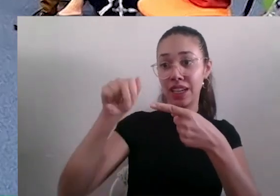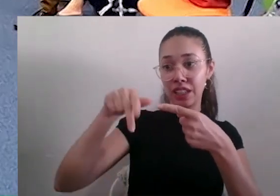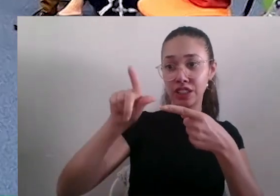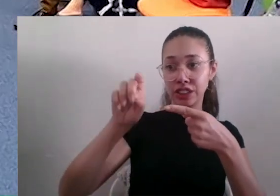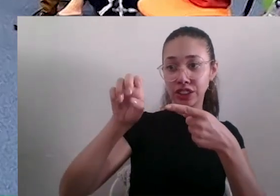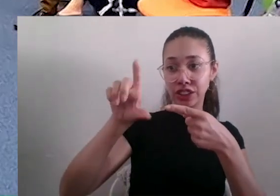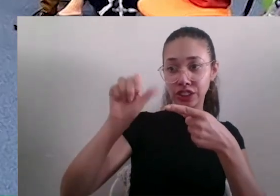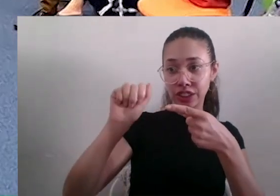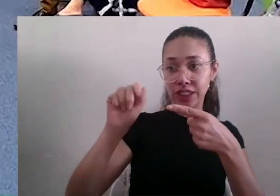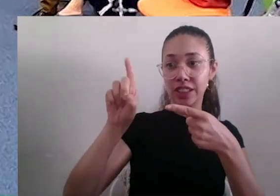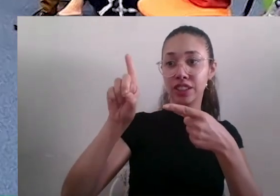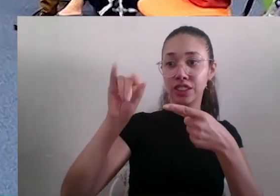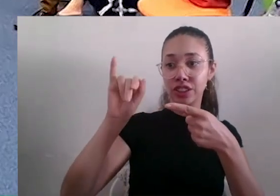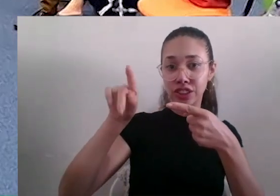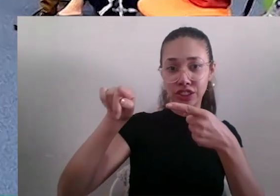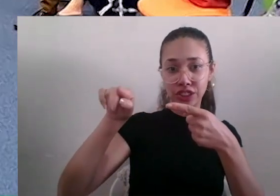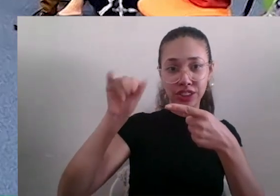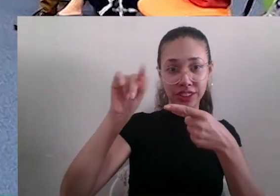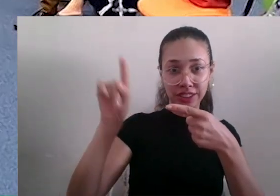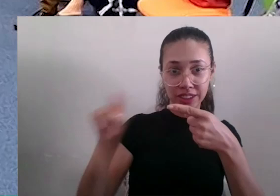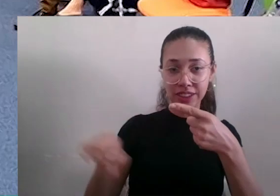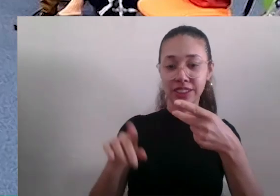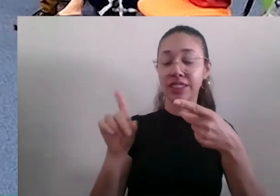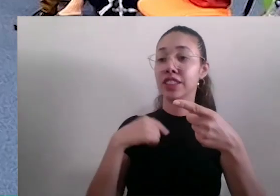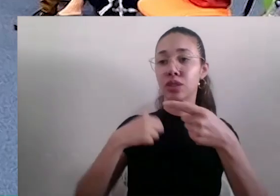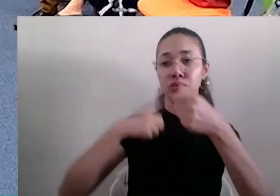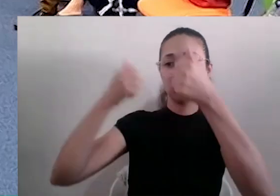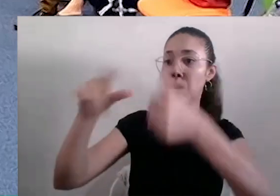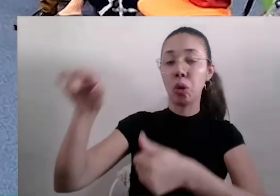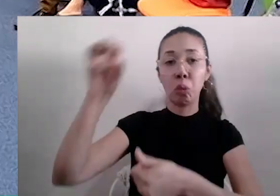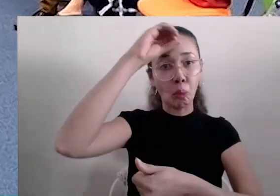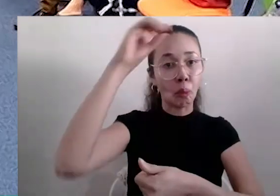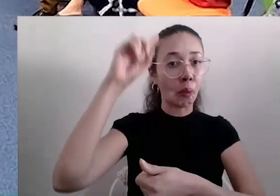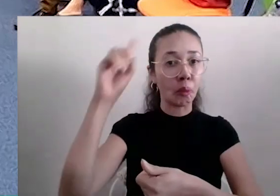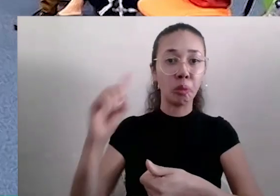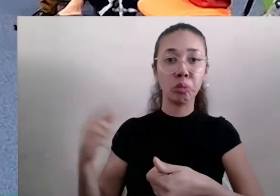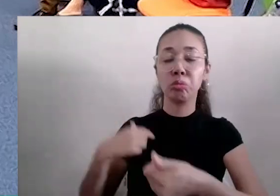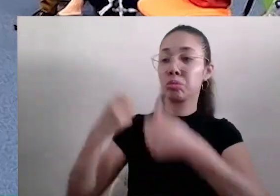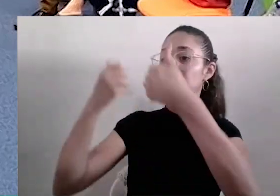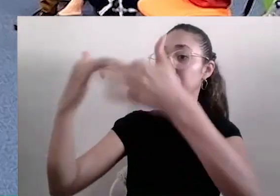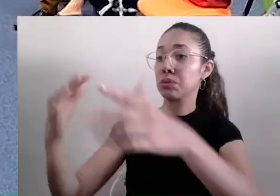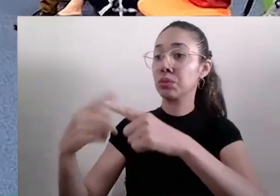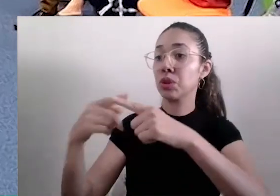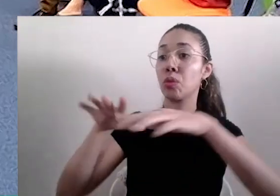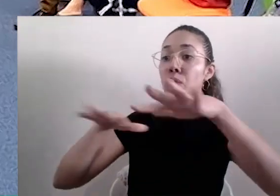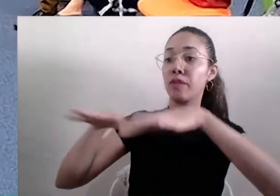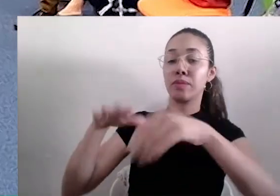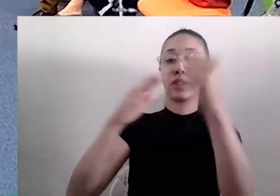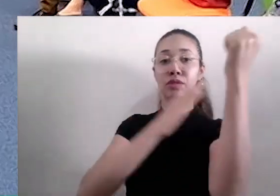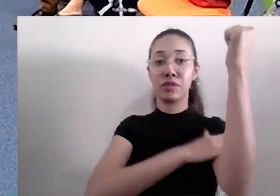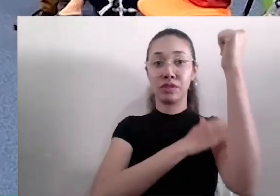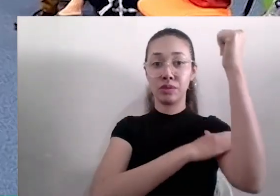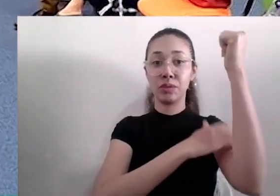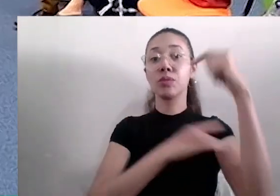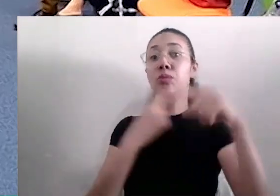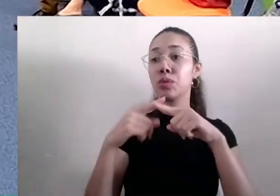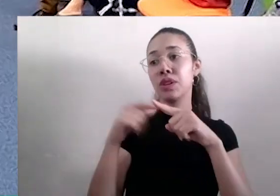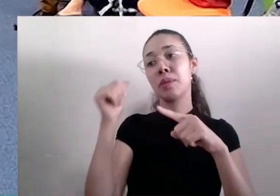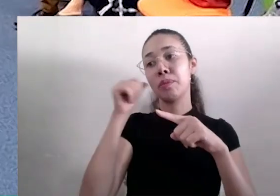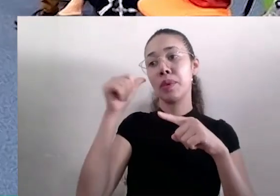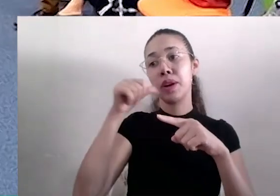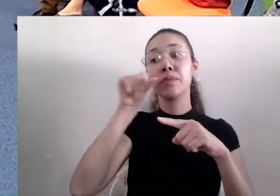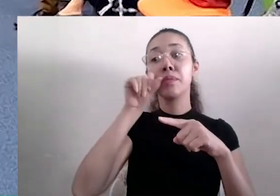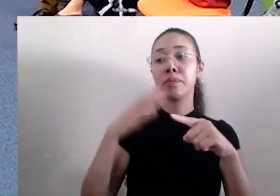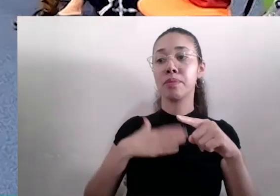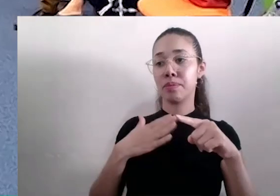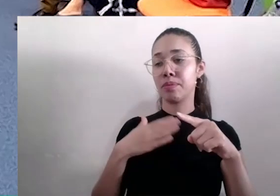ouvido falar eu contei a história toda Inclusive a parte do movimento feminista porque eu acompanhei porque a minha mãe era membra fazia parte do movimento